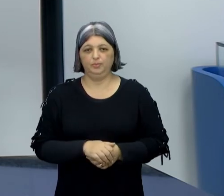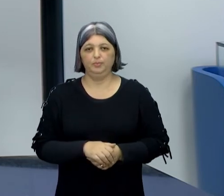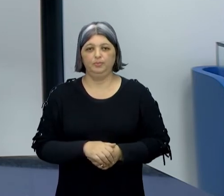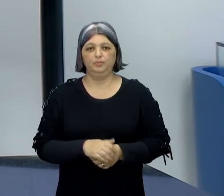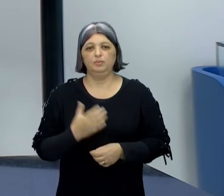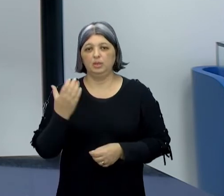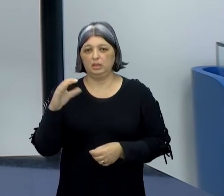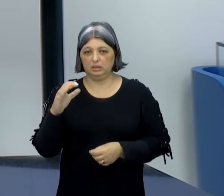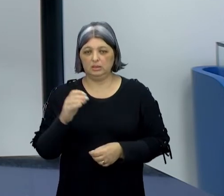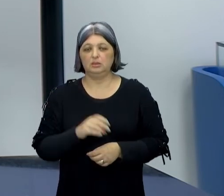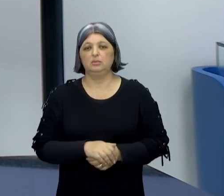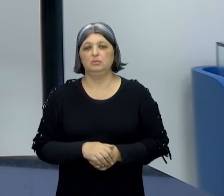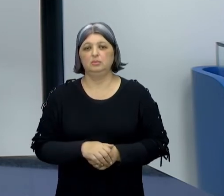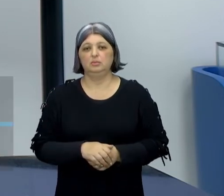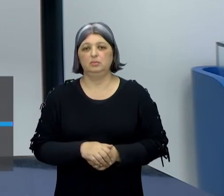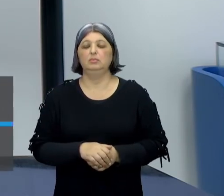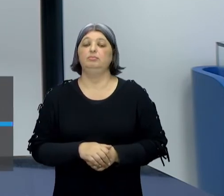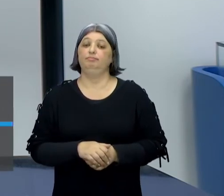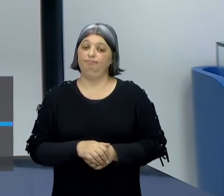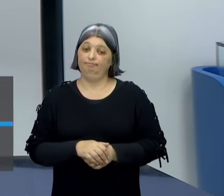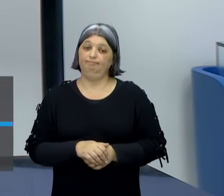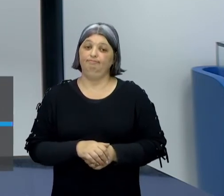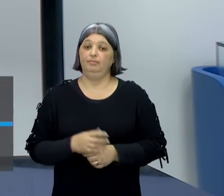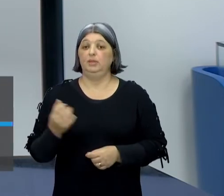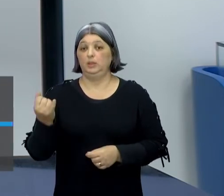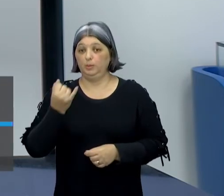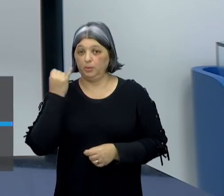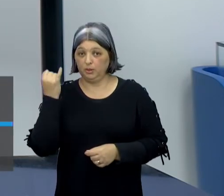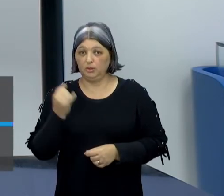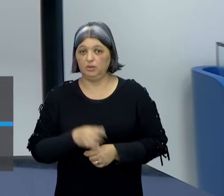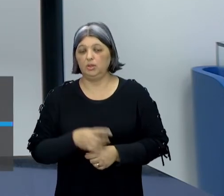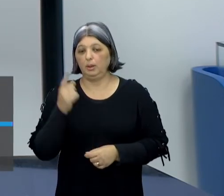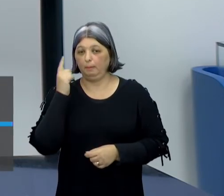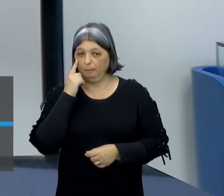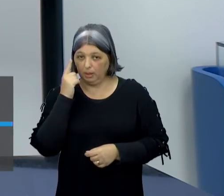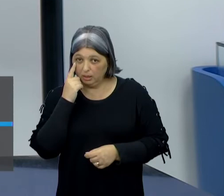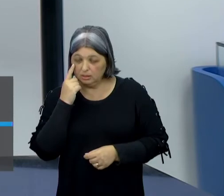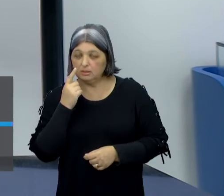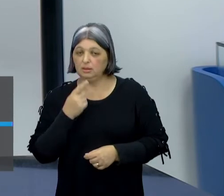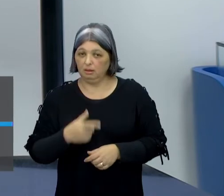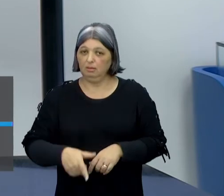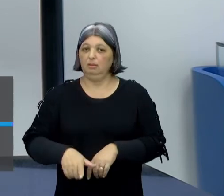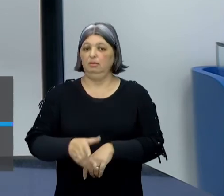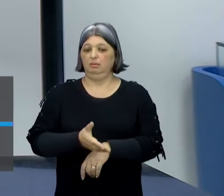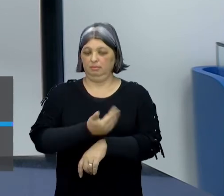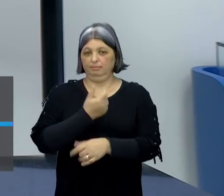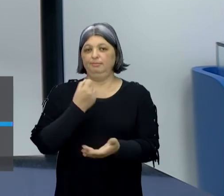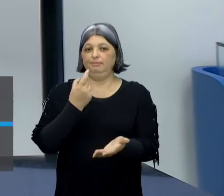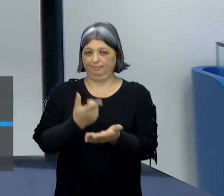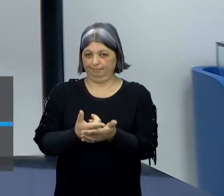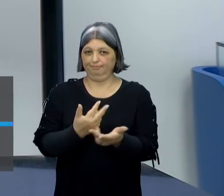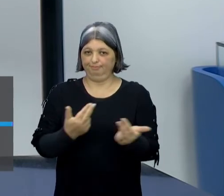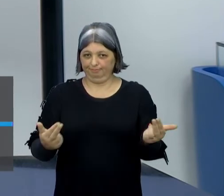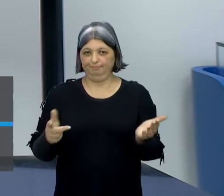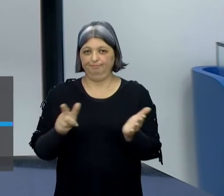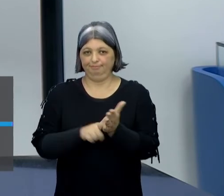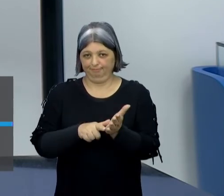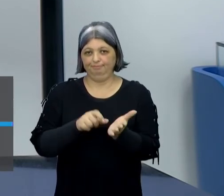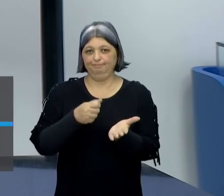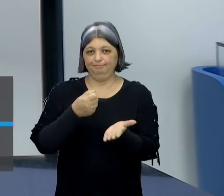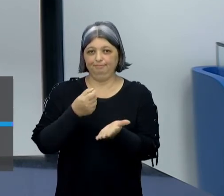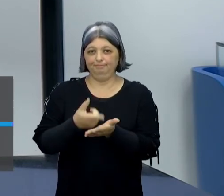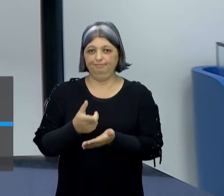6,48. São valores aí significativos. Pensa duas vezes antes de atrasar aí algum boleto